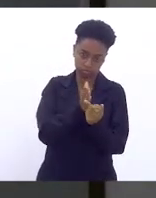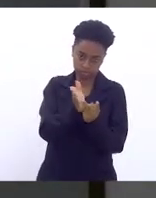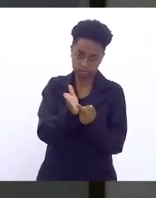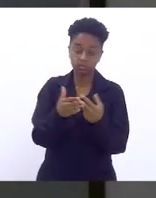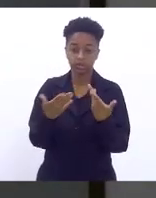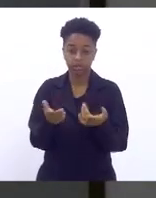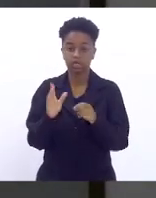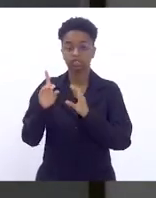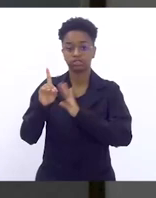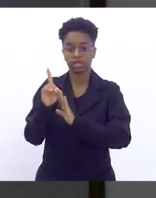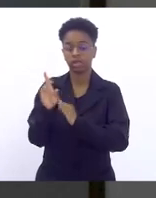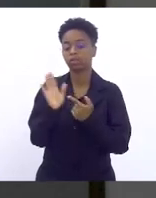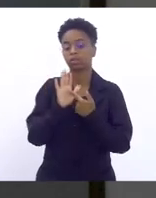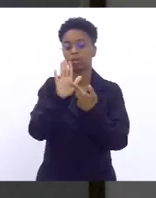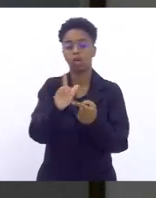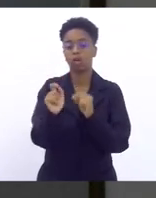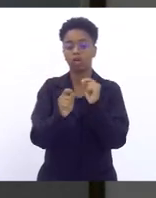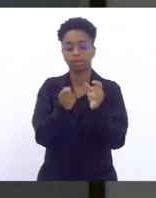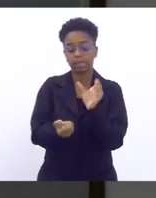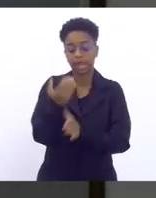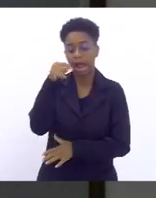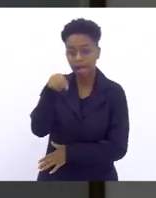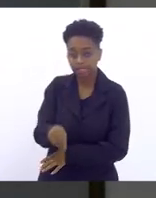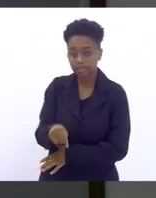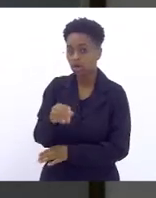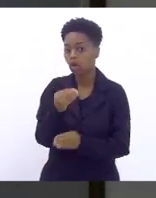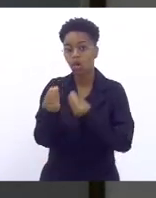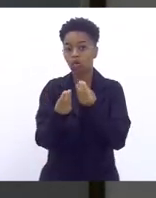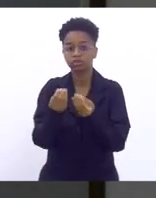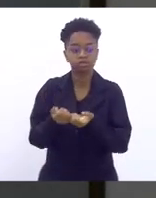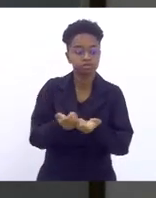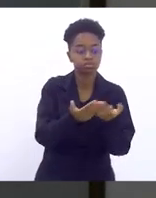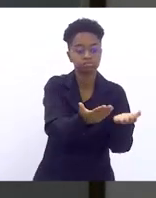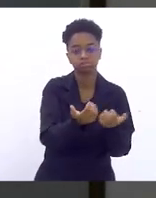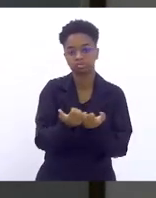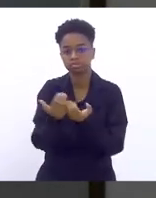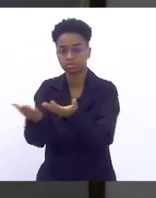é o que nós produzimos aqui para onde vai